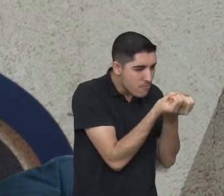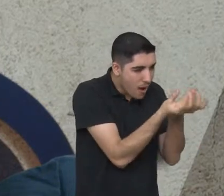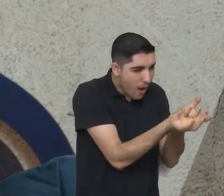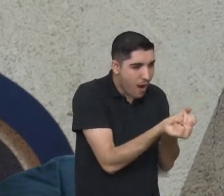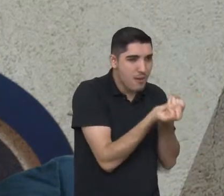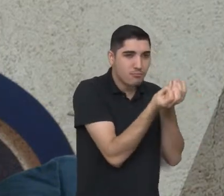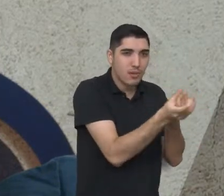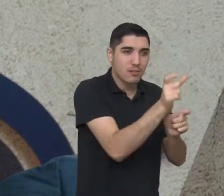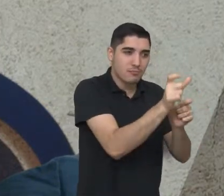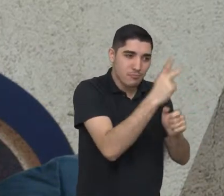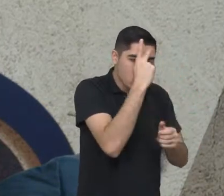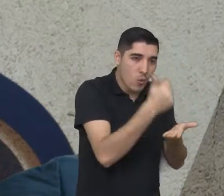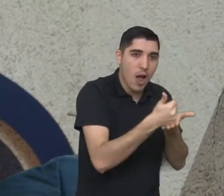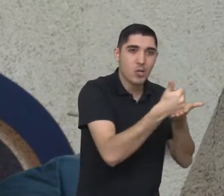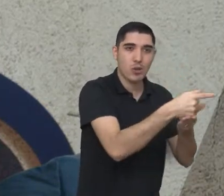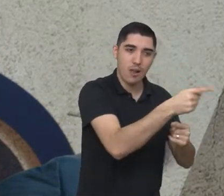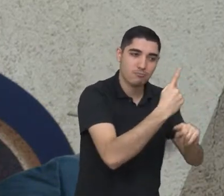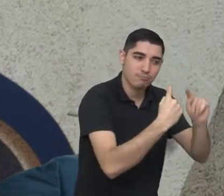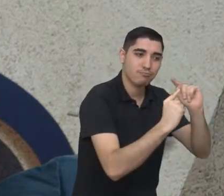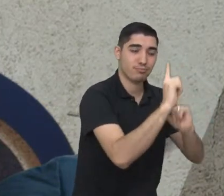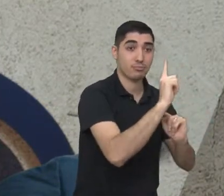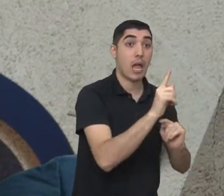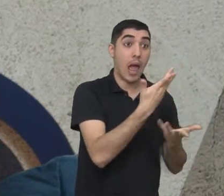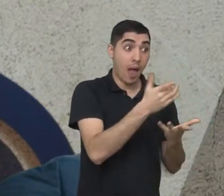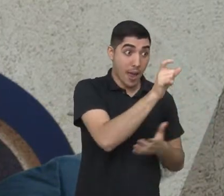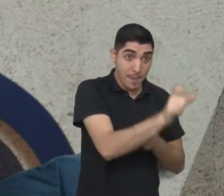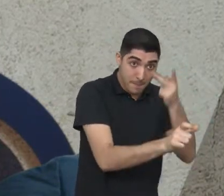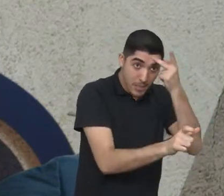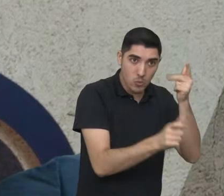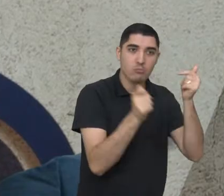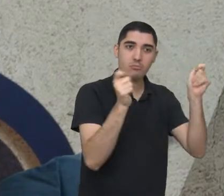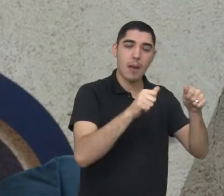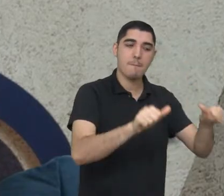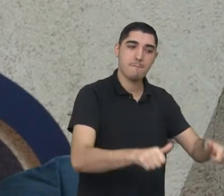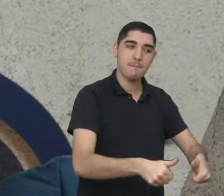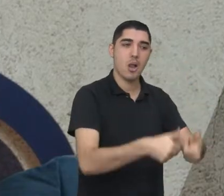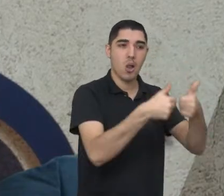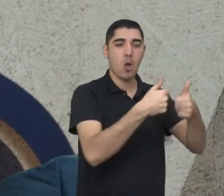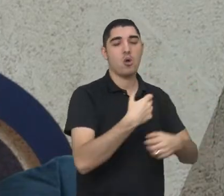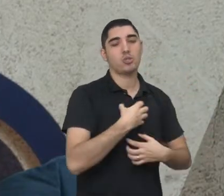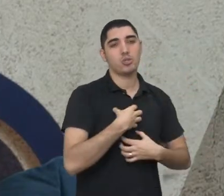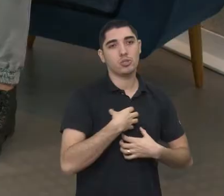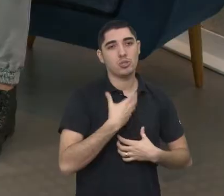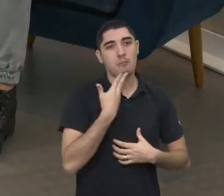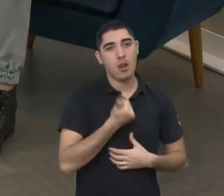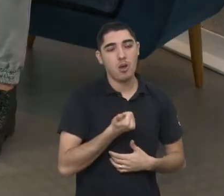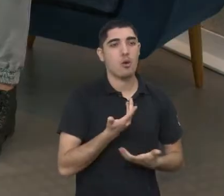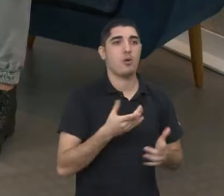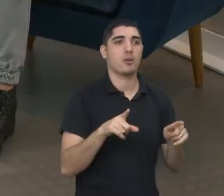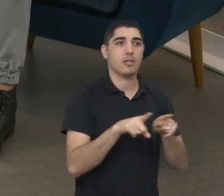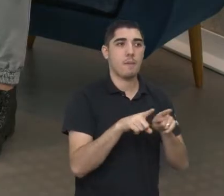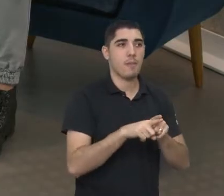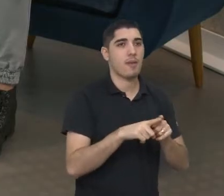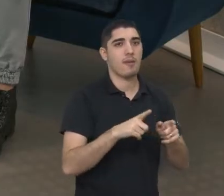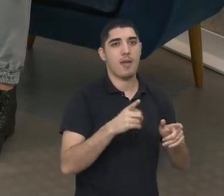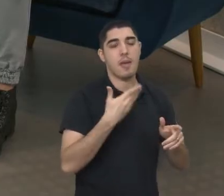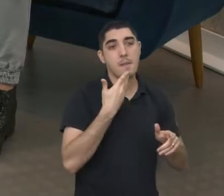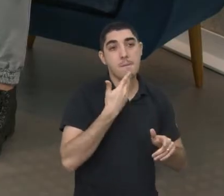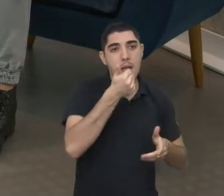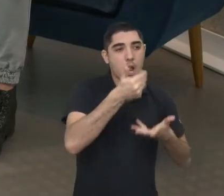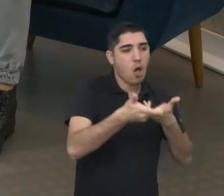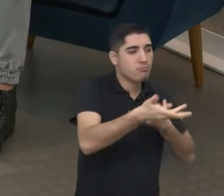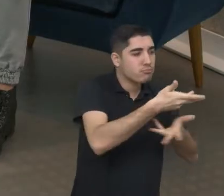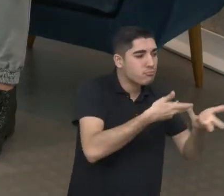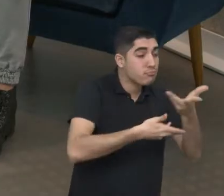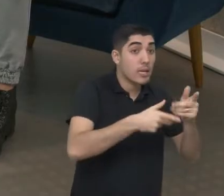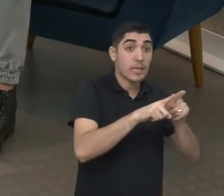alterar a experiência que ela tem dela mesma. E aí ela consegue melhorar, né, se sentir melhor, estabelecer uma